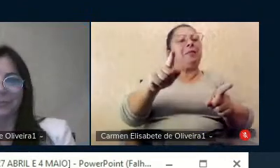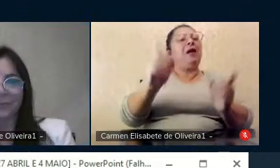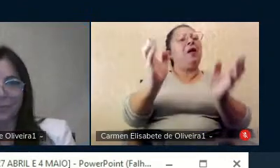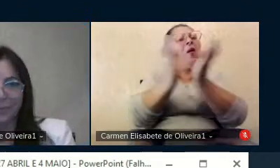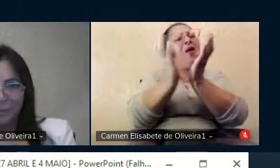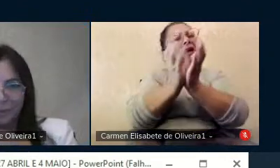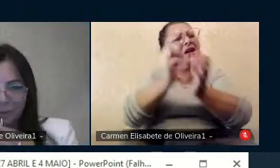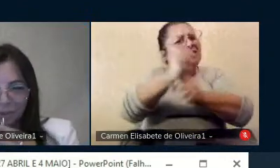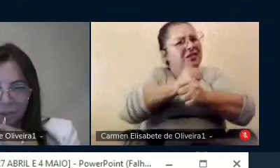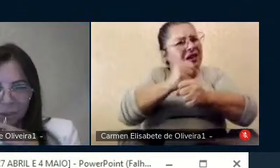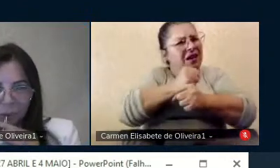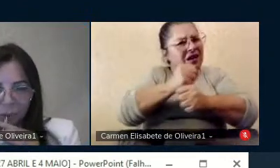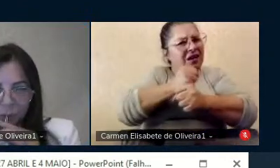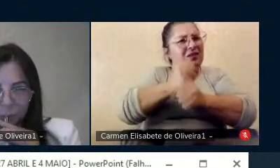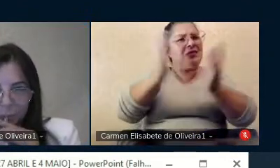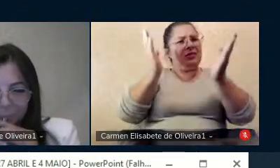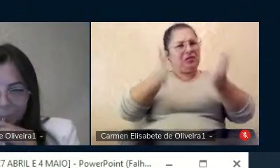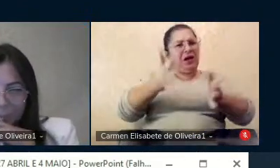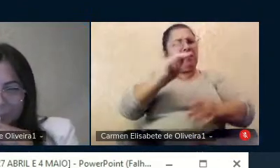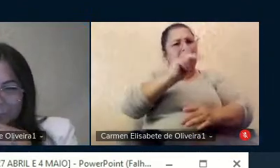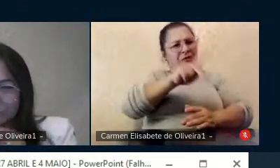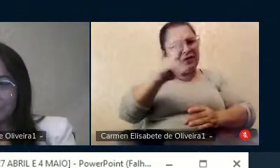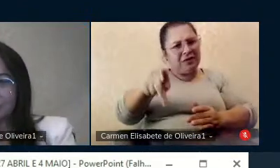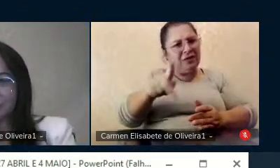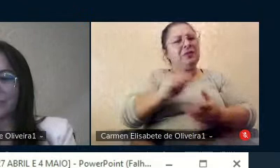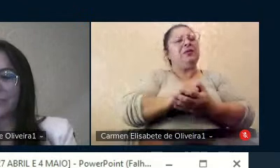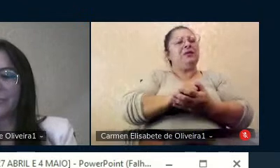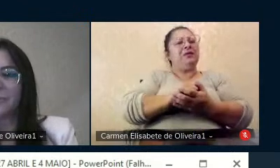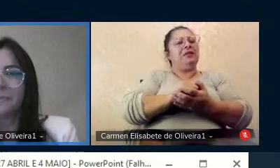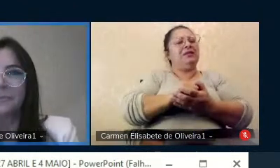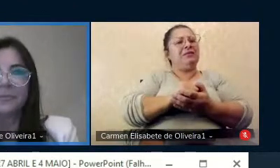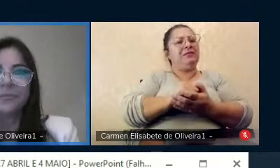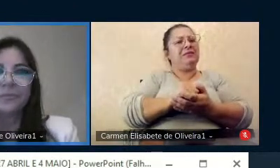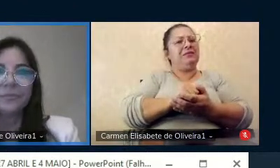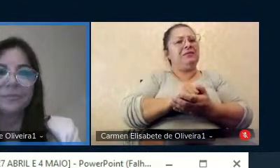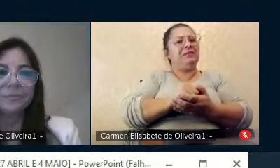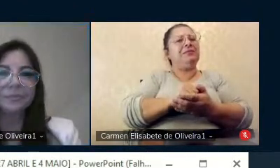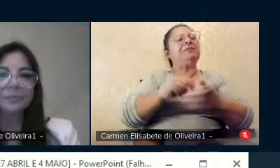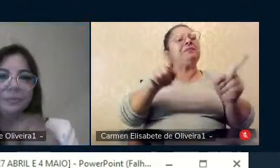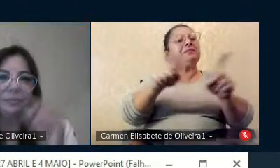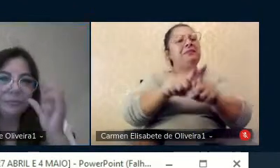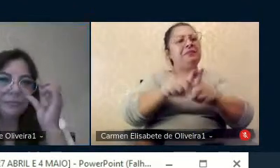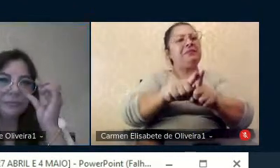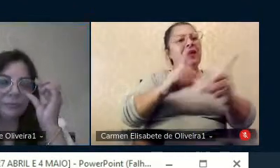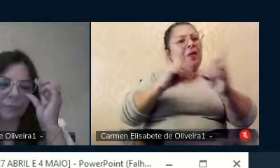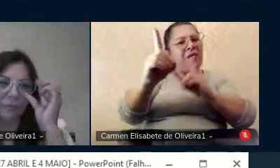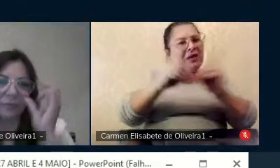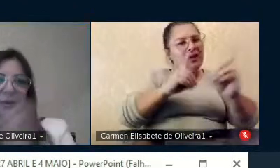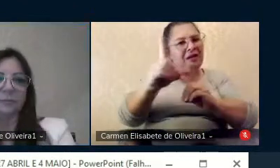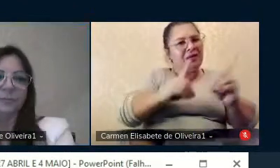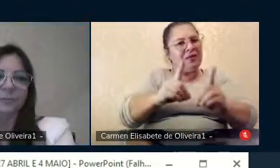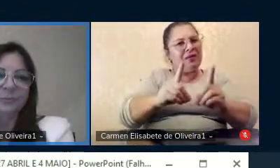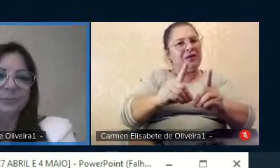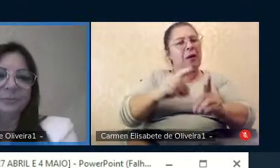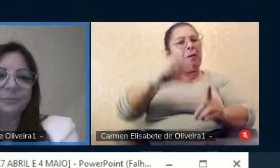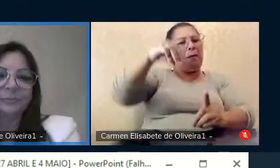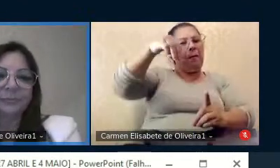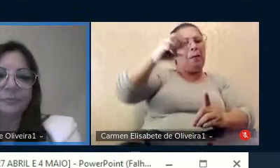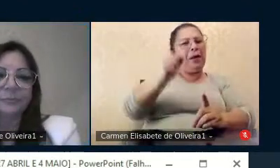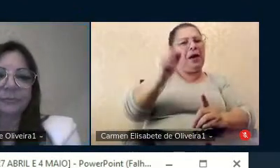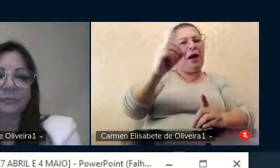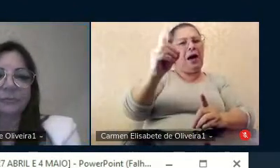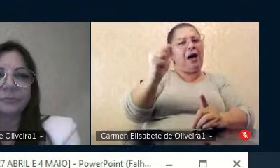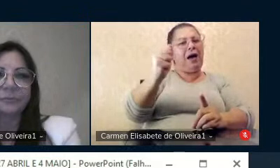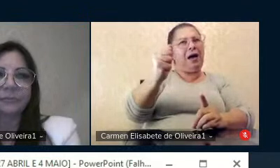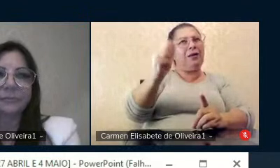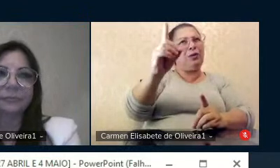muitos anos, professora também e coordenadora do NEADUNI. E